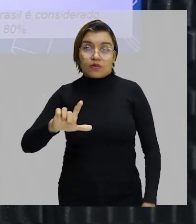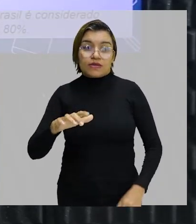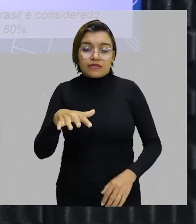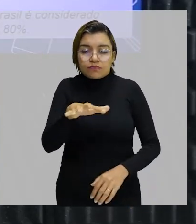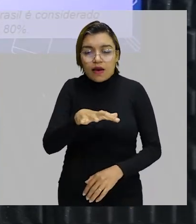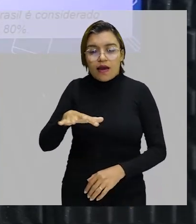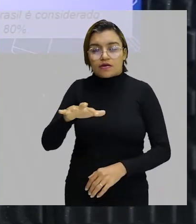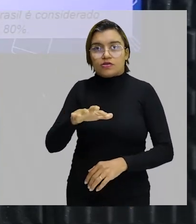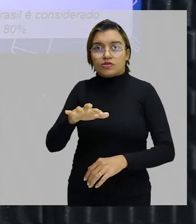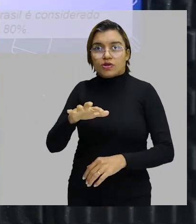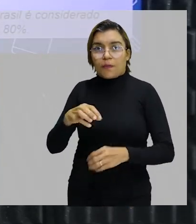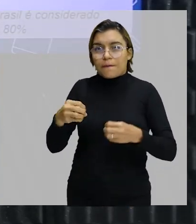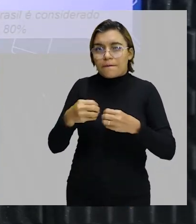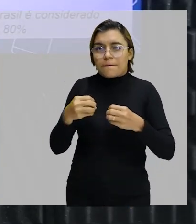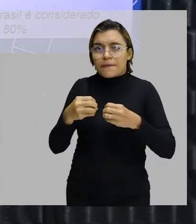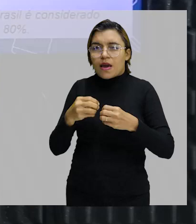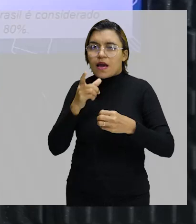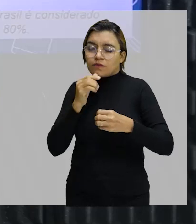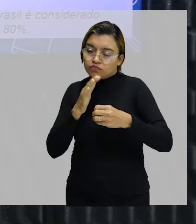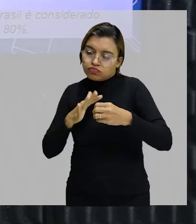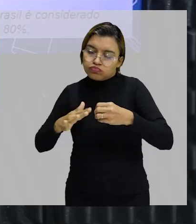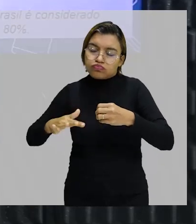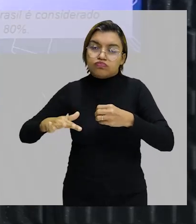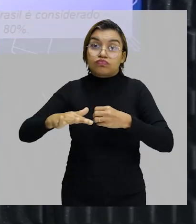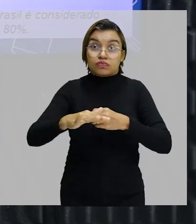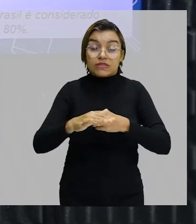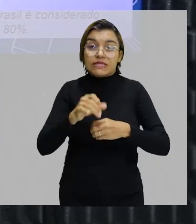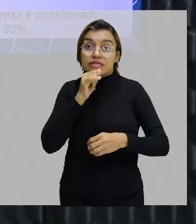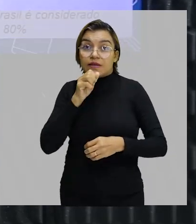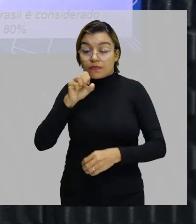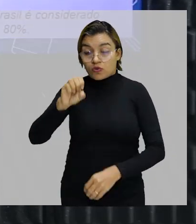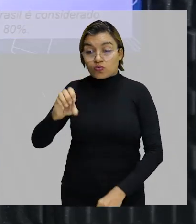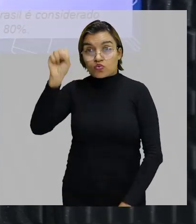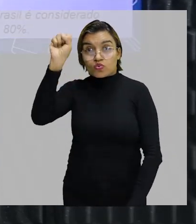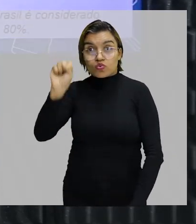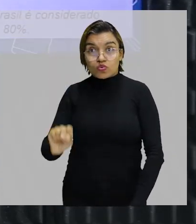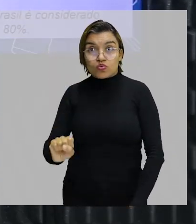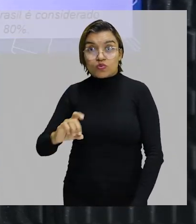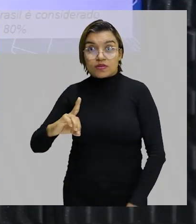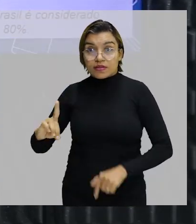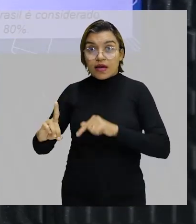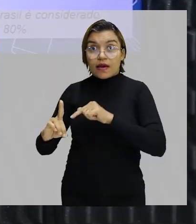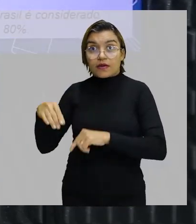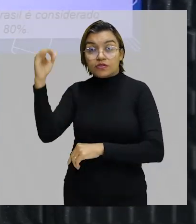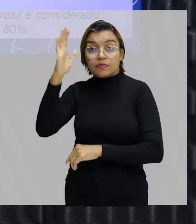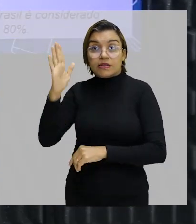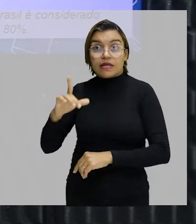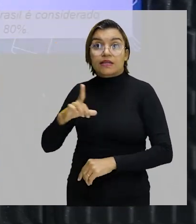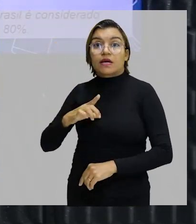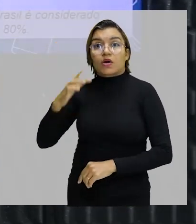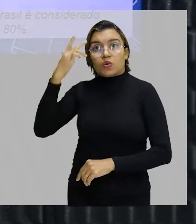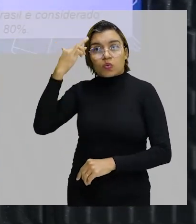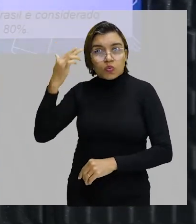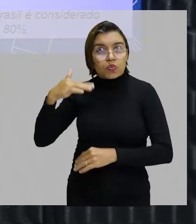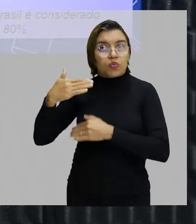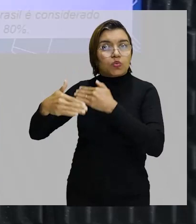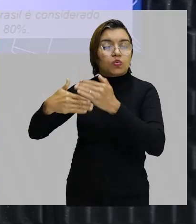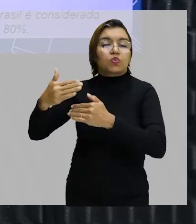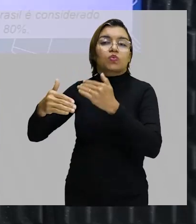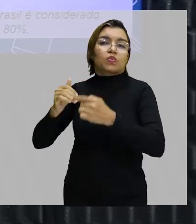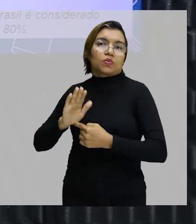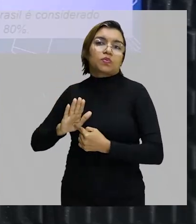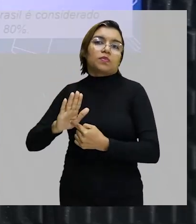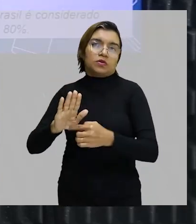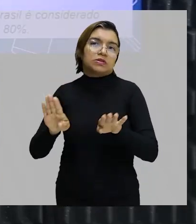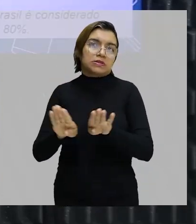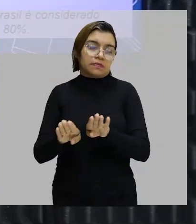como principalmente o sudeste brasileiro. E a gente sabe que na questão do sudeste tem um processo histórico ali também por trás